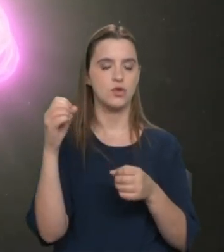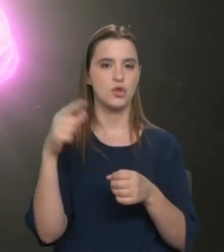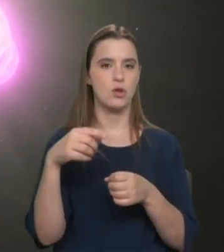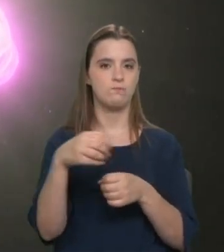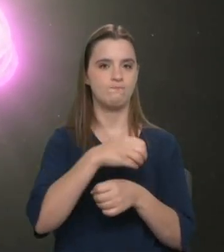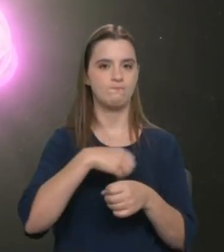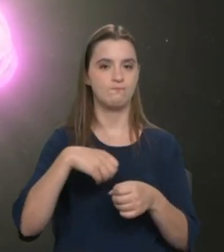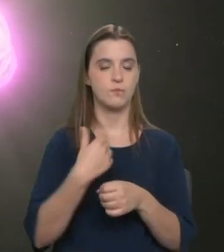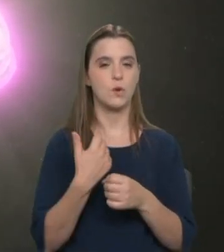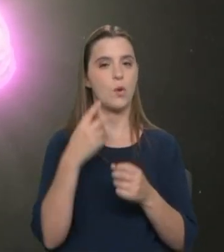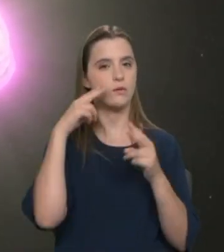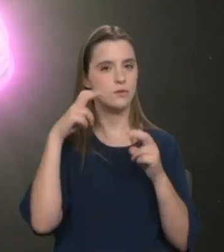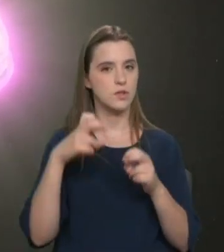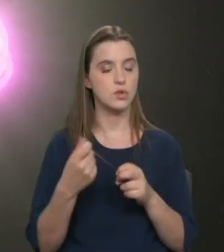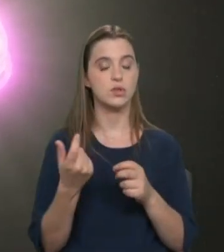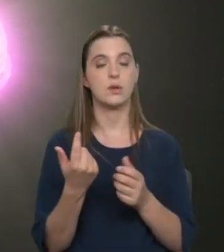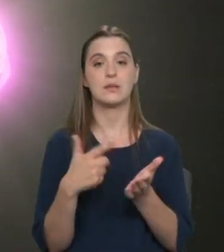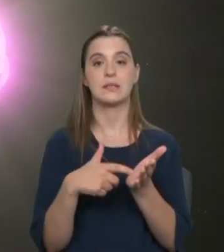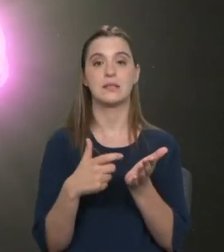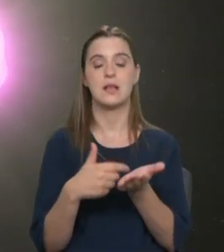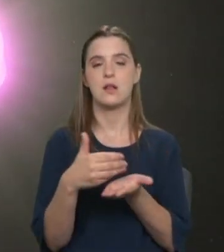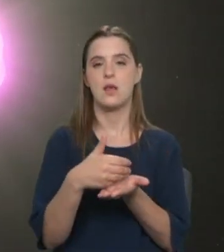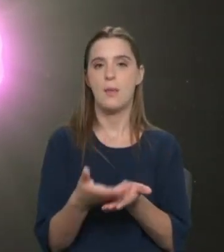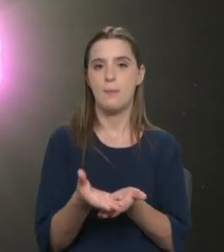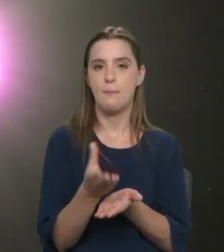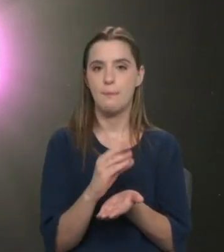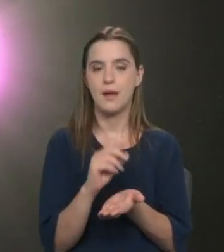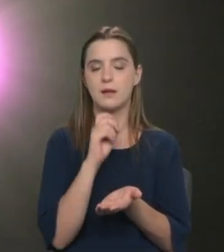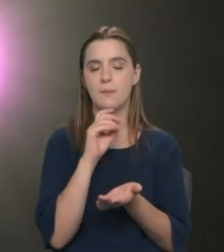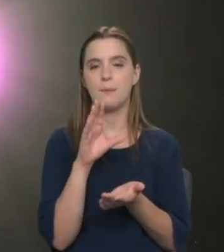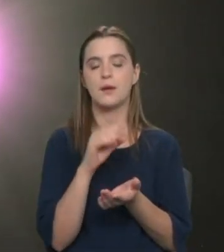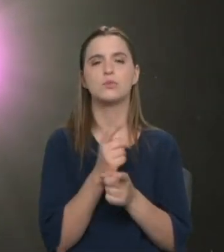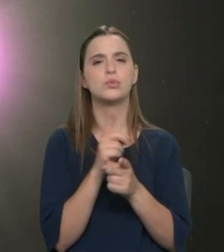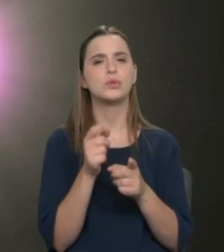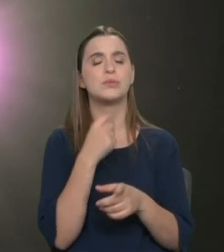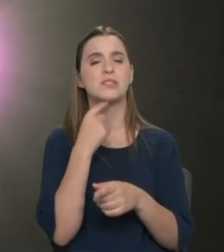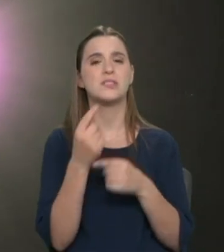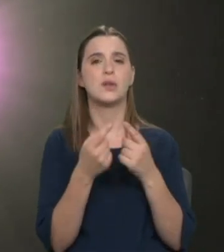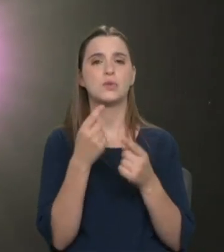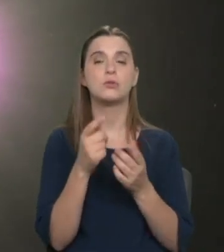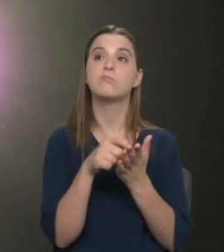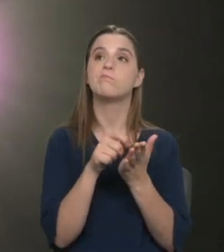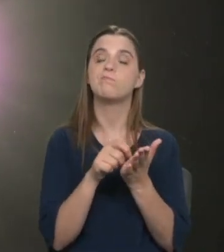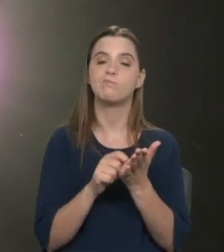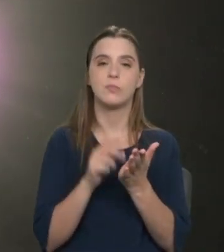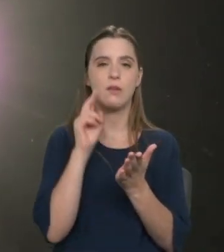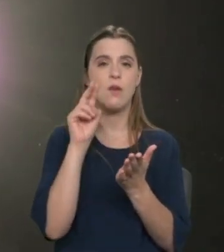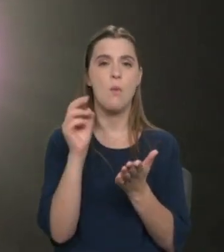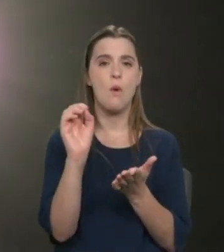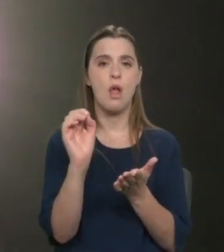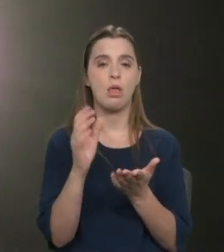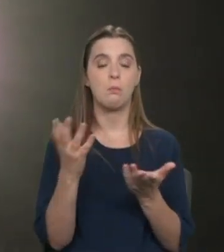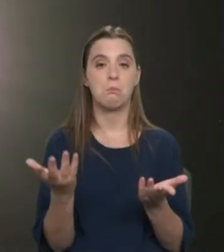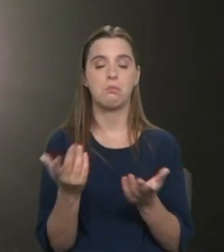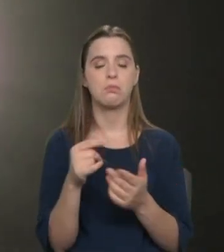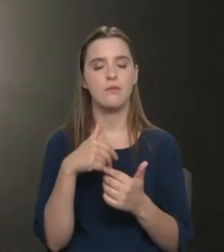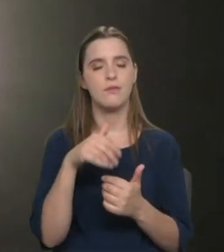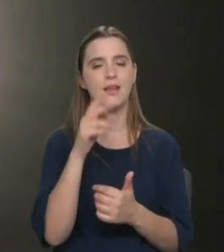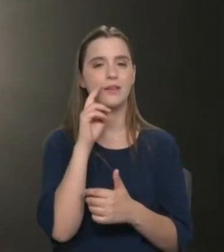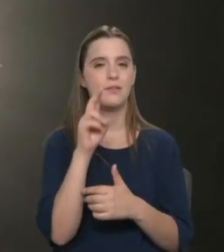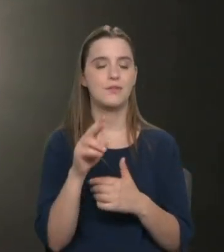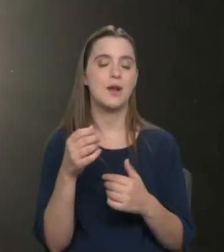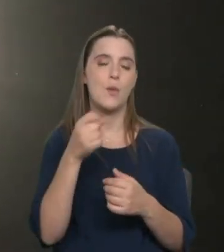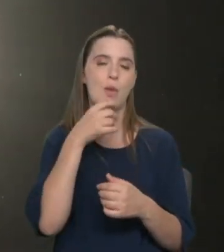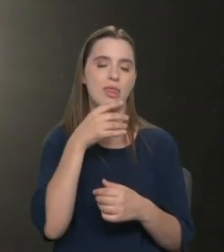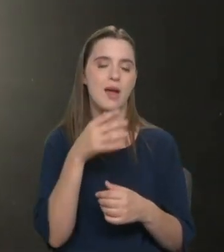dados, mais confirmações, porque há astrónomos que dizem que, mas nós estamos a apontar os nossos telescópios para lá e não encontramos lá nada. E, portanto, vamos ver o que é que isto nos vai contar